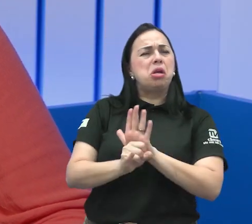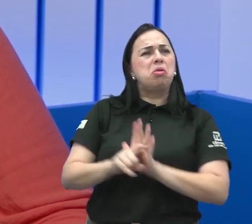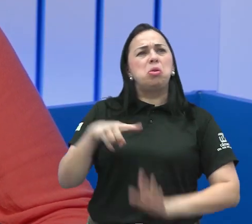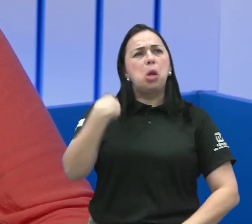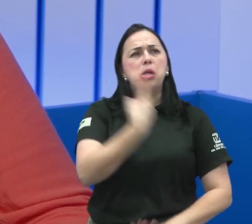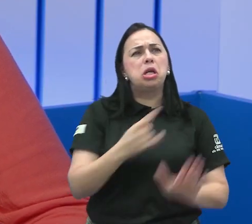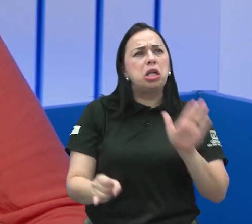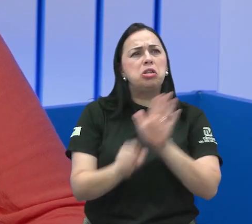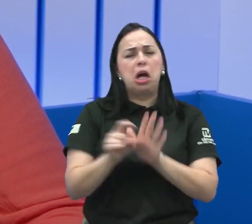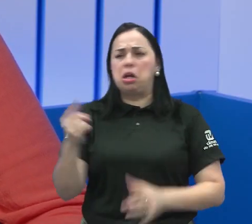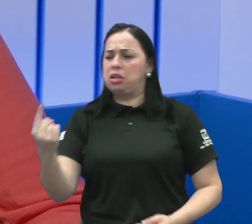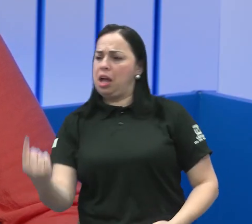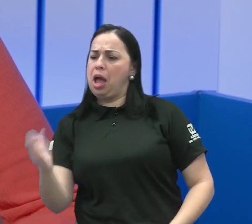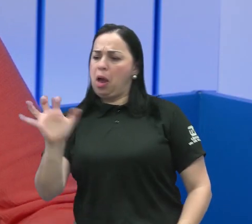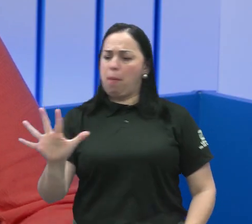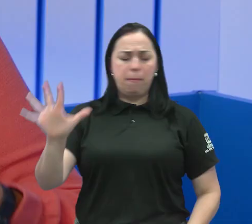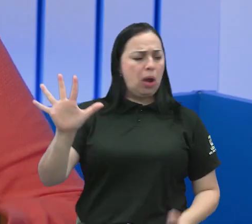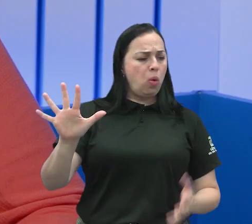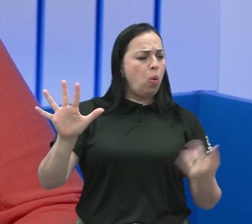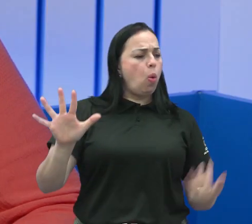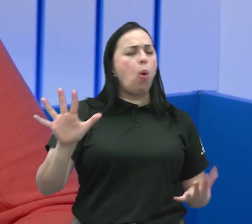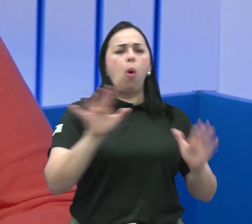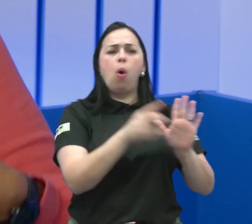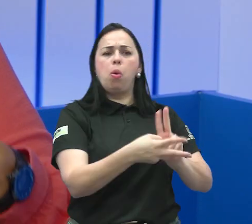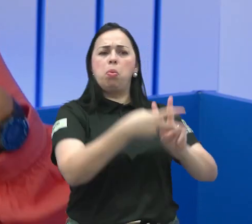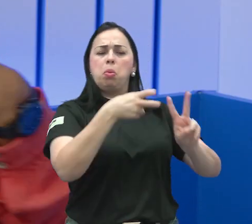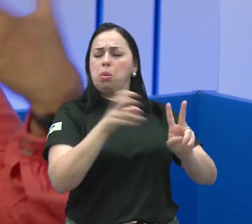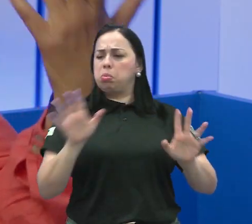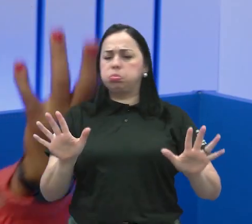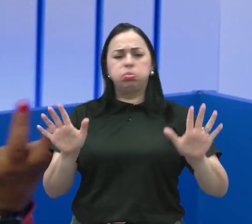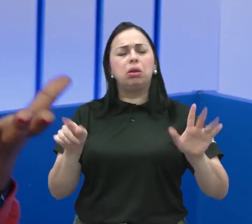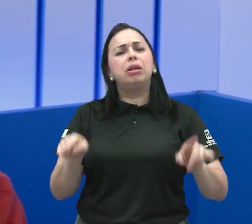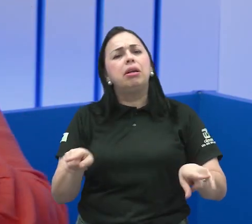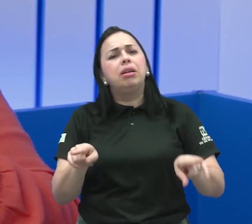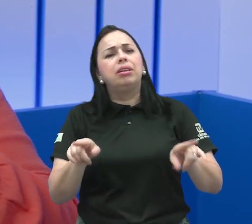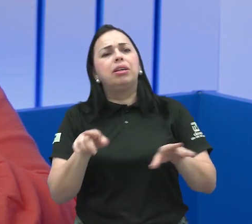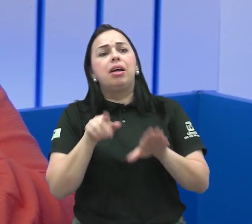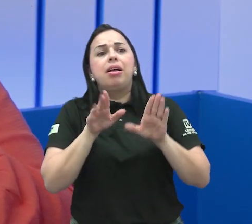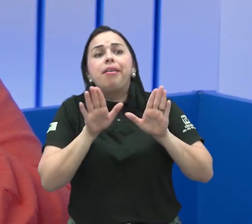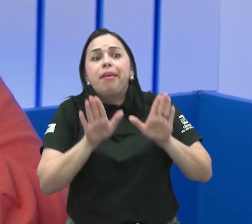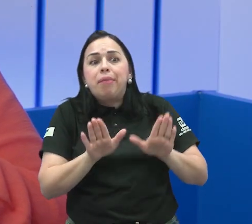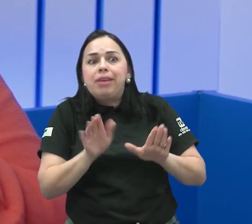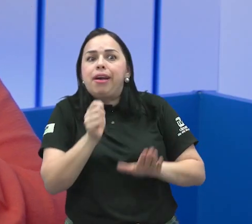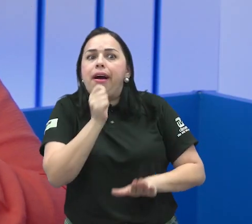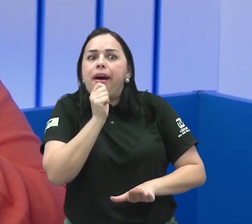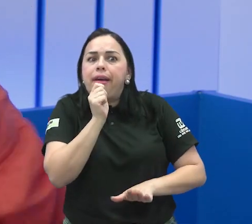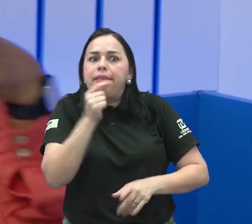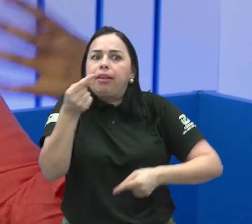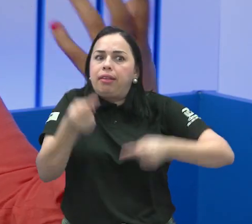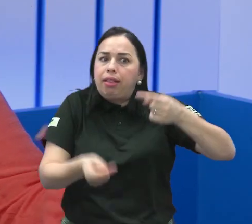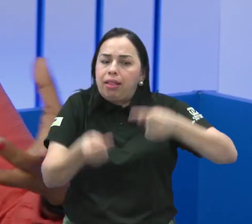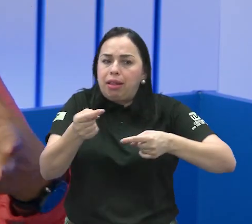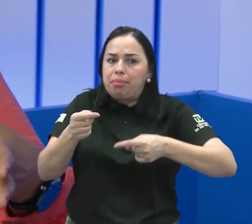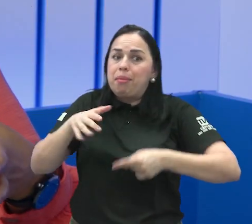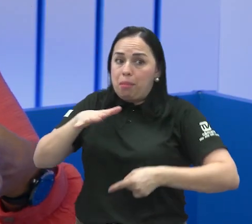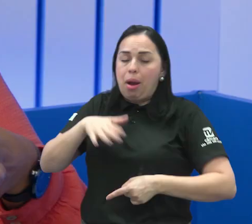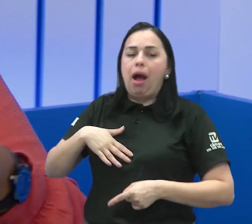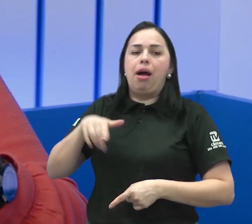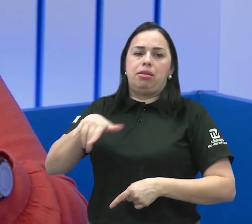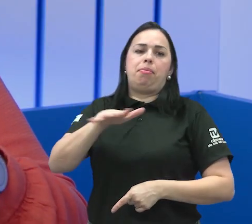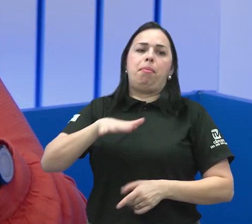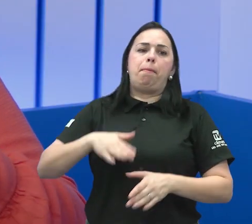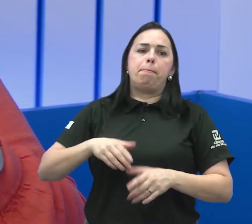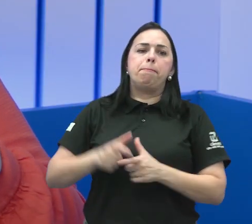nós. Então, assim, de fato, por mais que pareça que a decolonialidade ou esse debate ainda ele é bastante